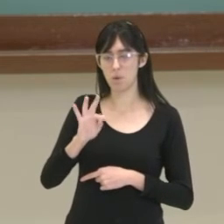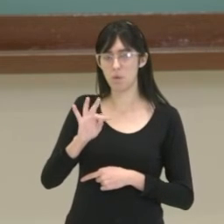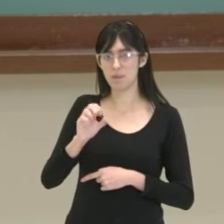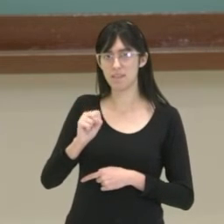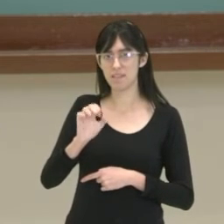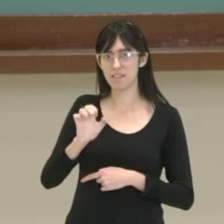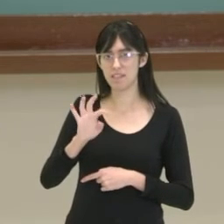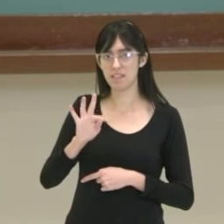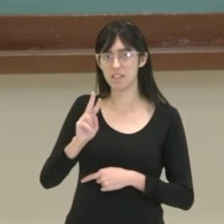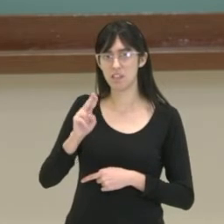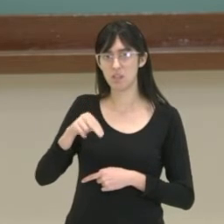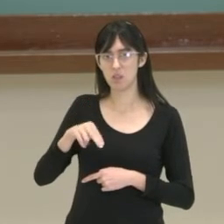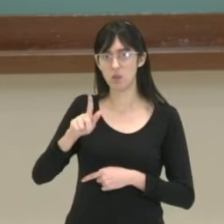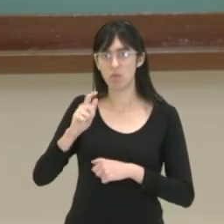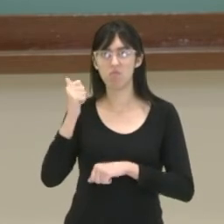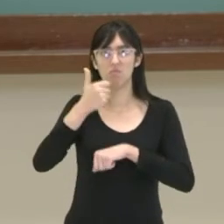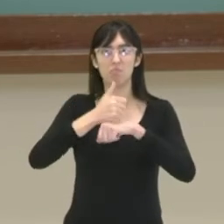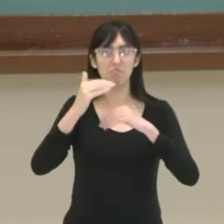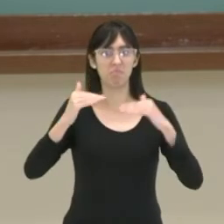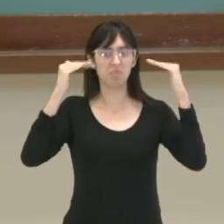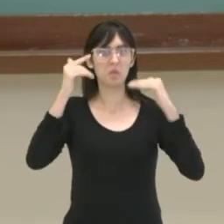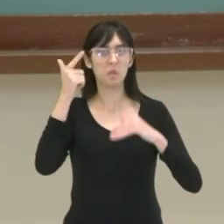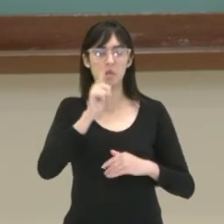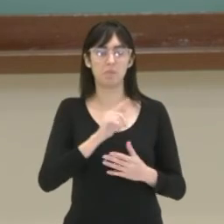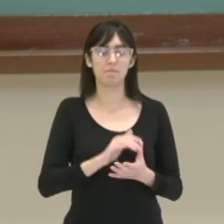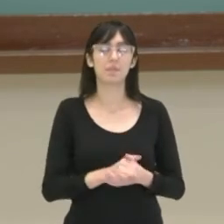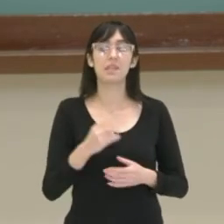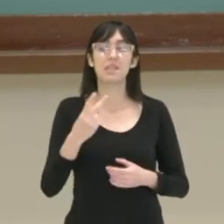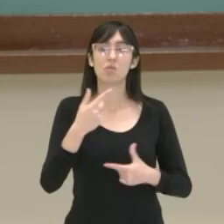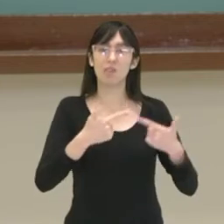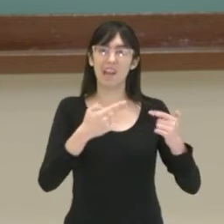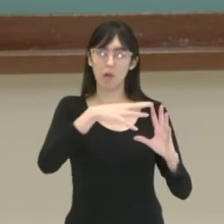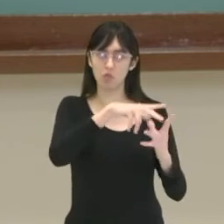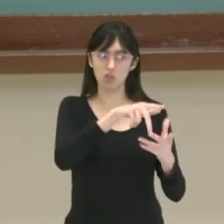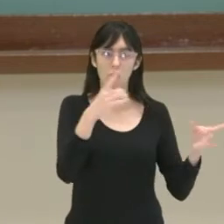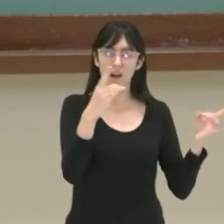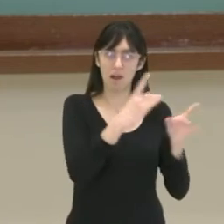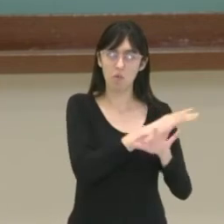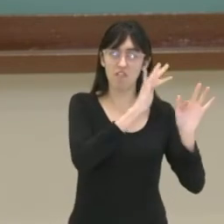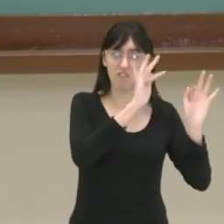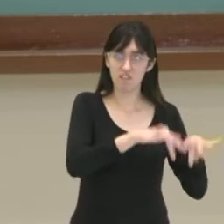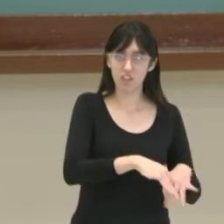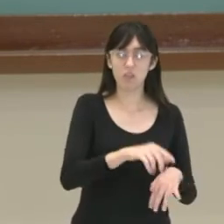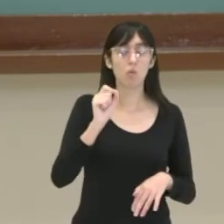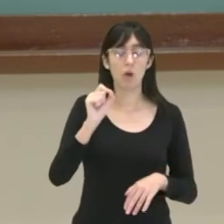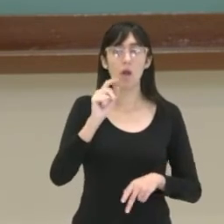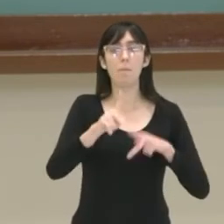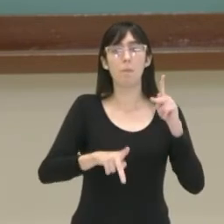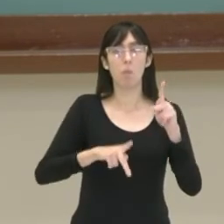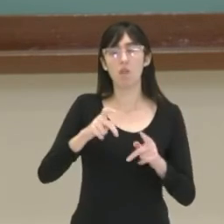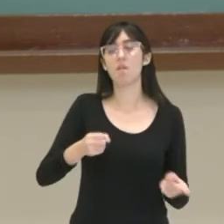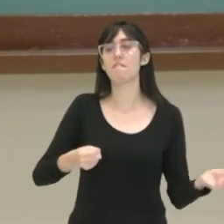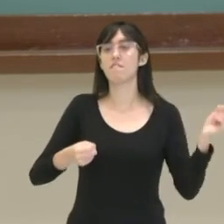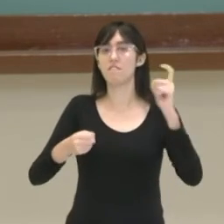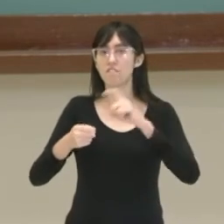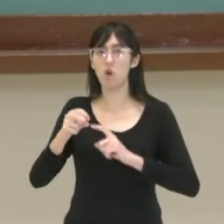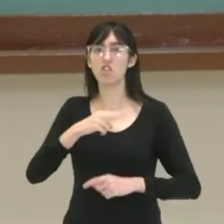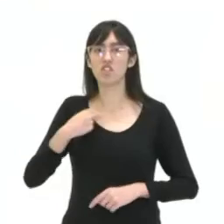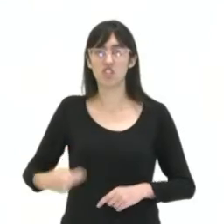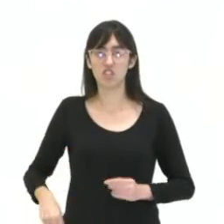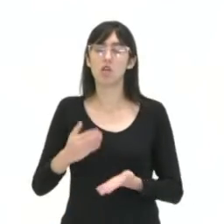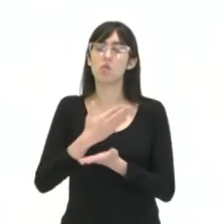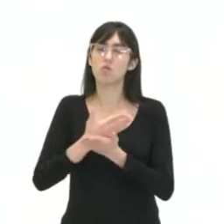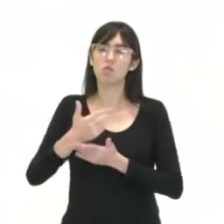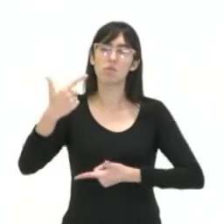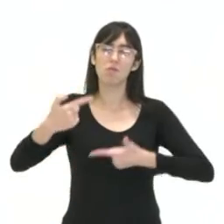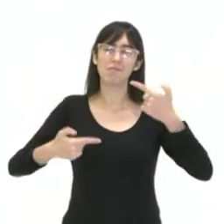Logo após o fim da Segunda Guerra Mundial, a polaridade volta na China e começa uma guerra civil.